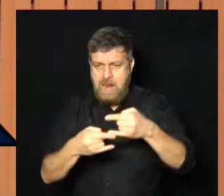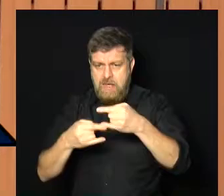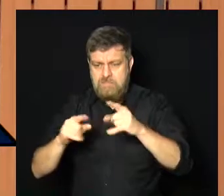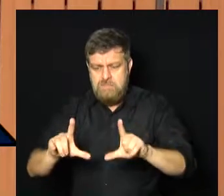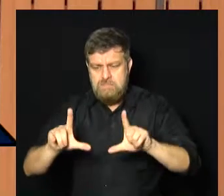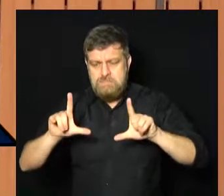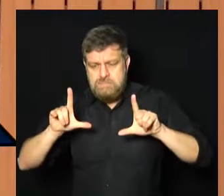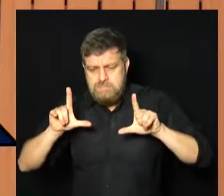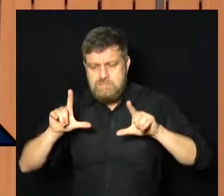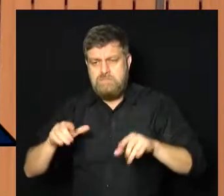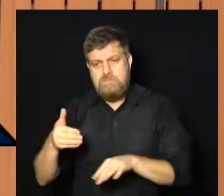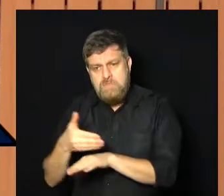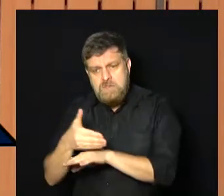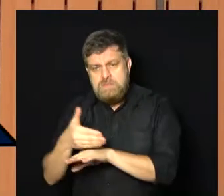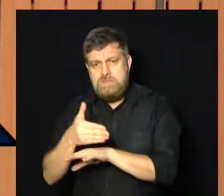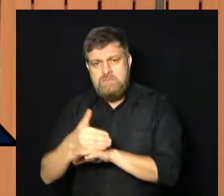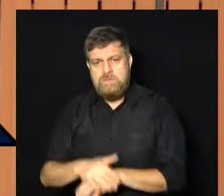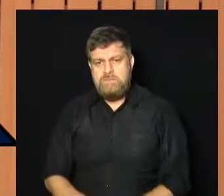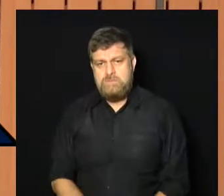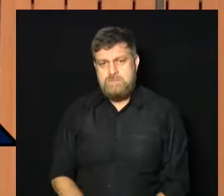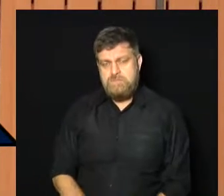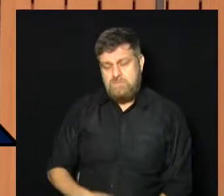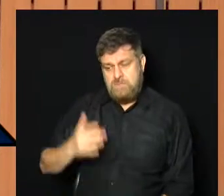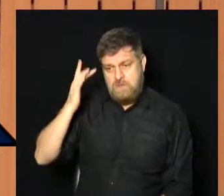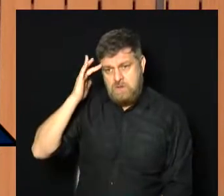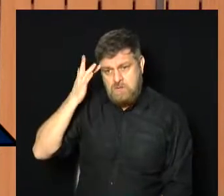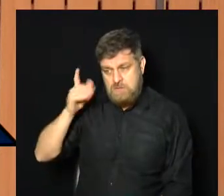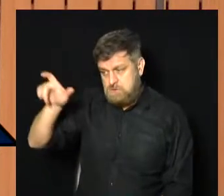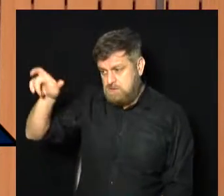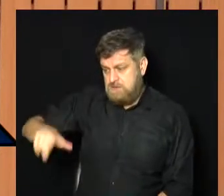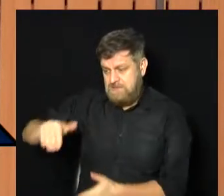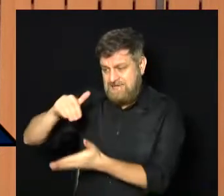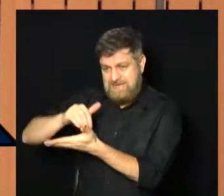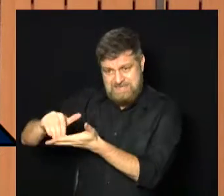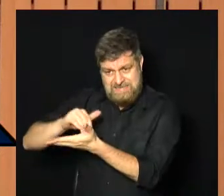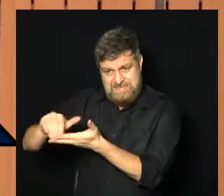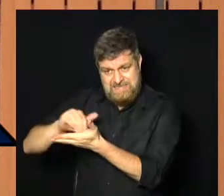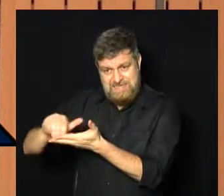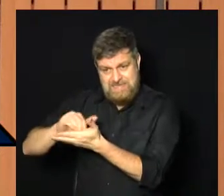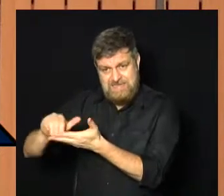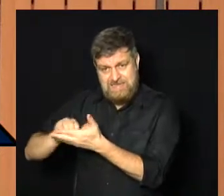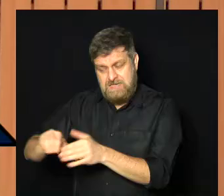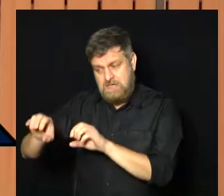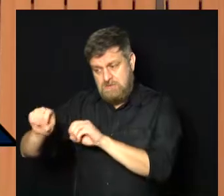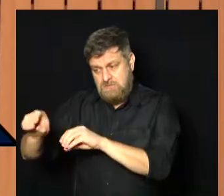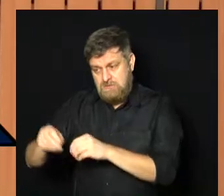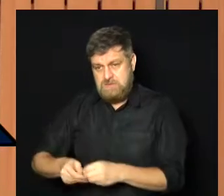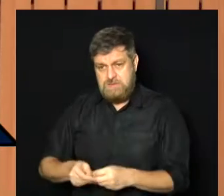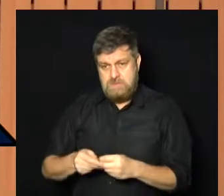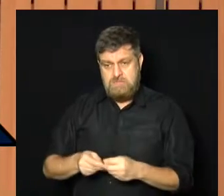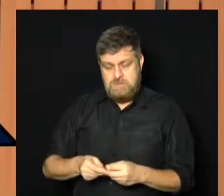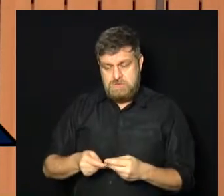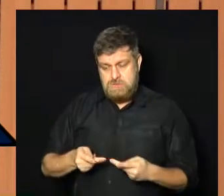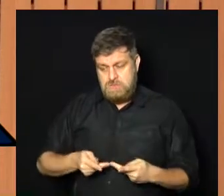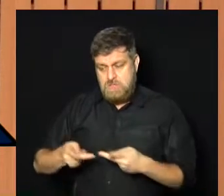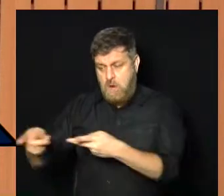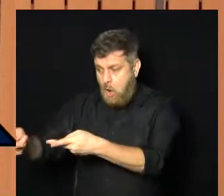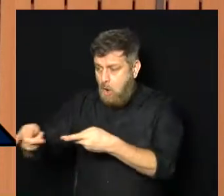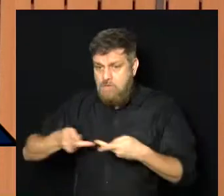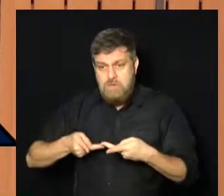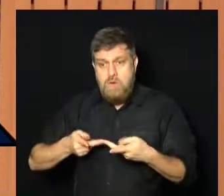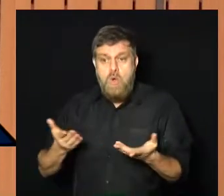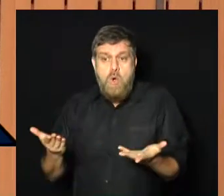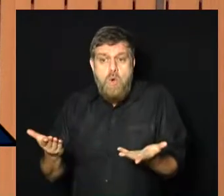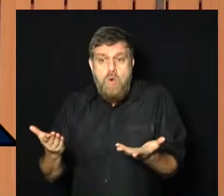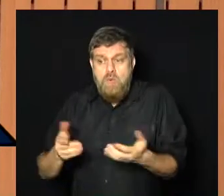esse, ou a partir da própria secretária, que é para quem é direcionado o convite, ou então de alguém que represente a